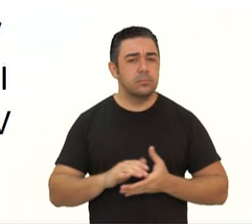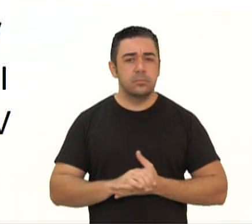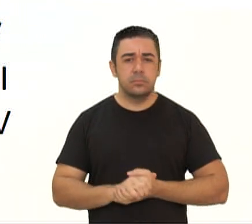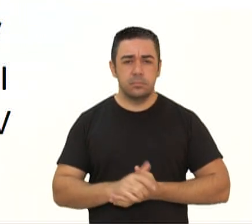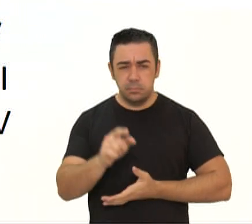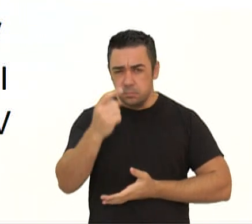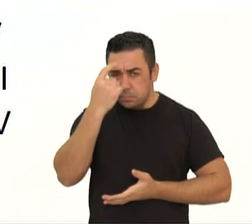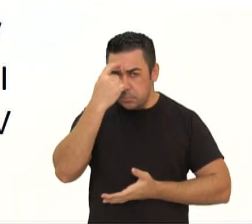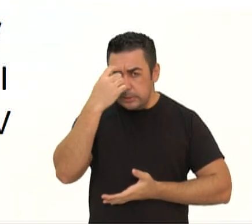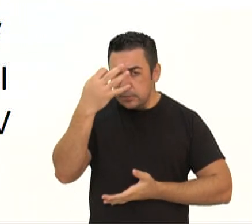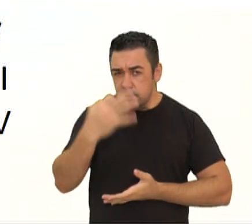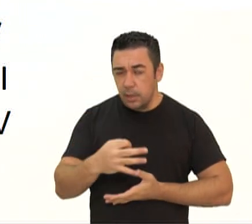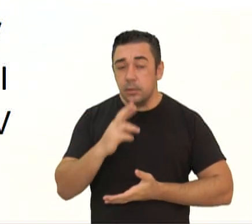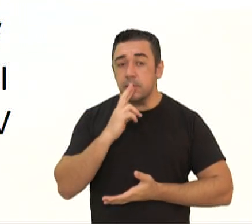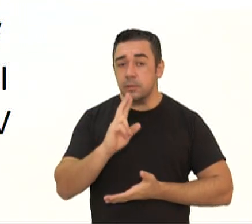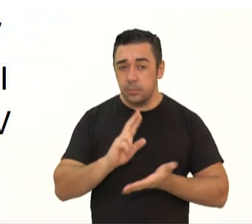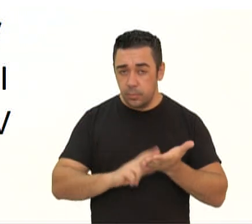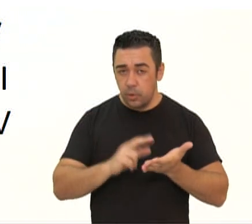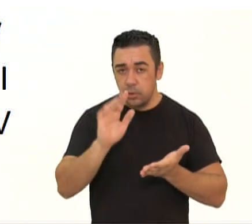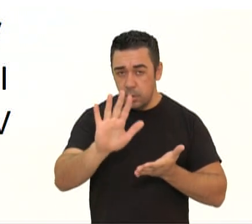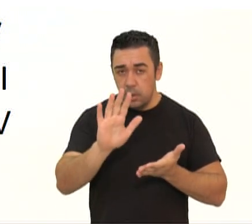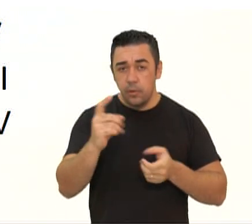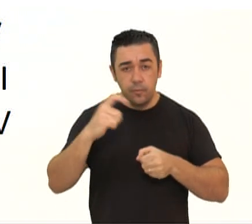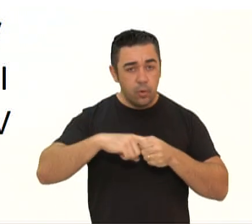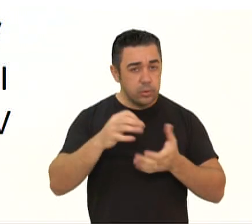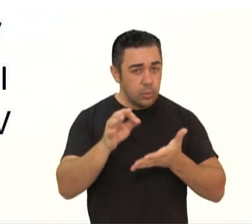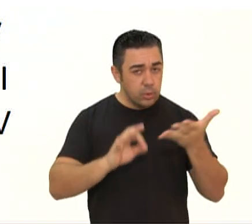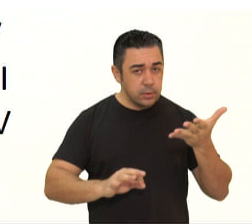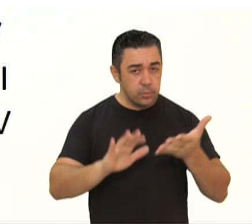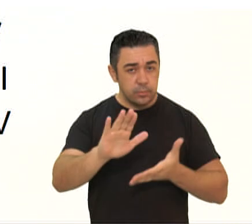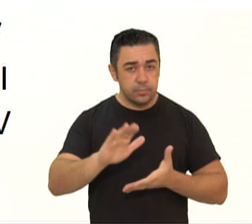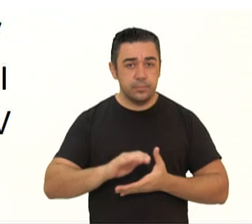aí, pensa bem e eu já volto aqui para a gente fazer a correção.